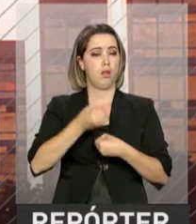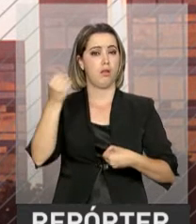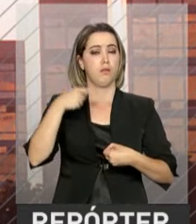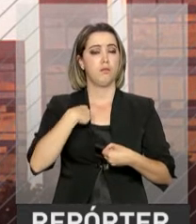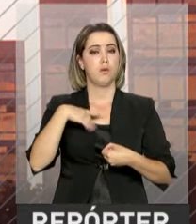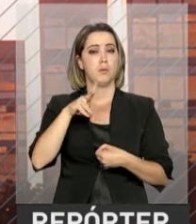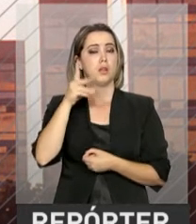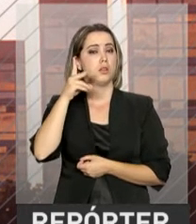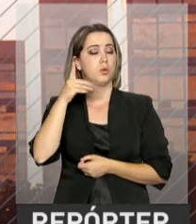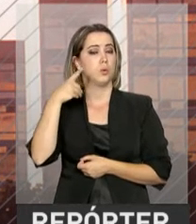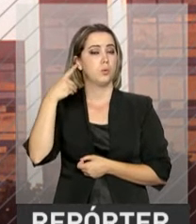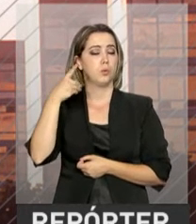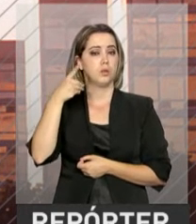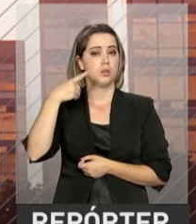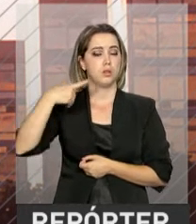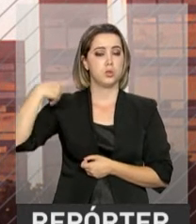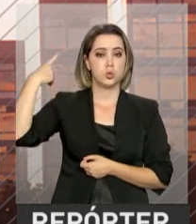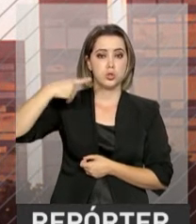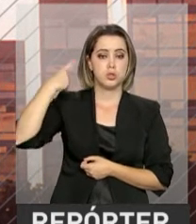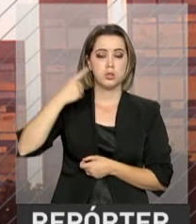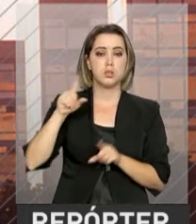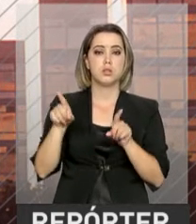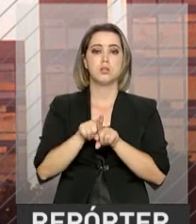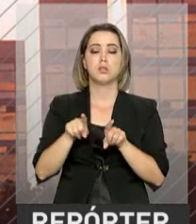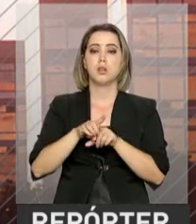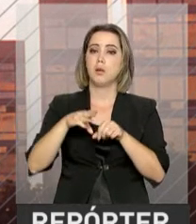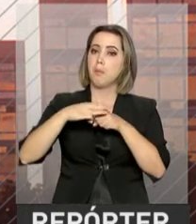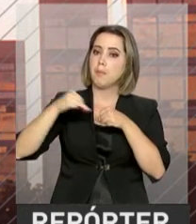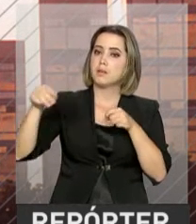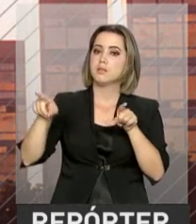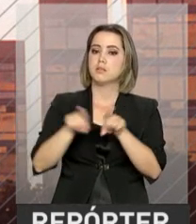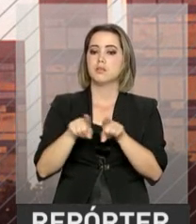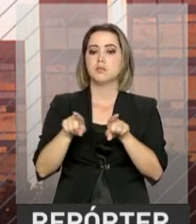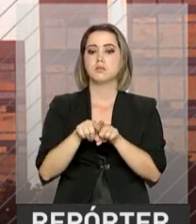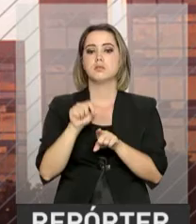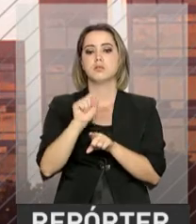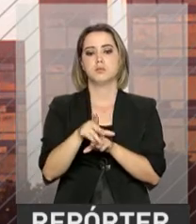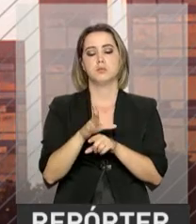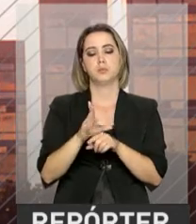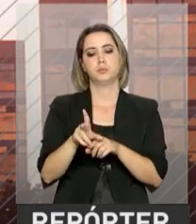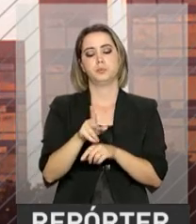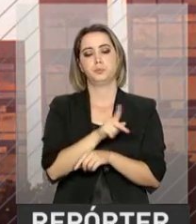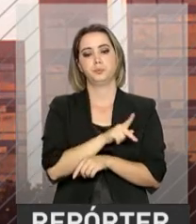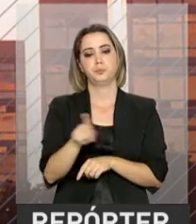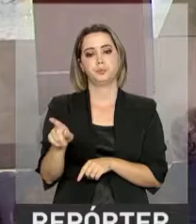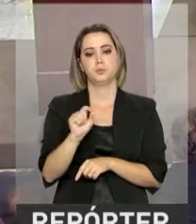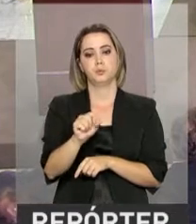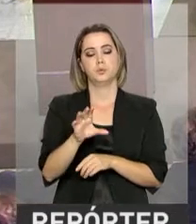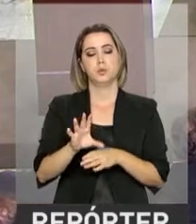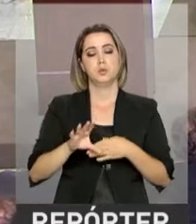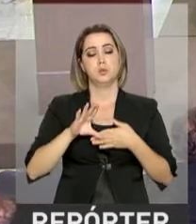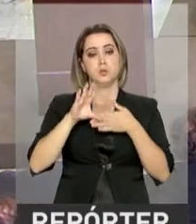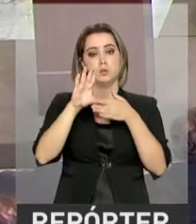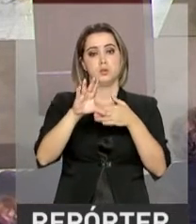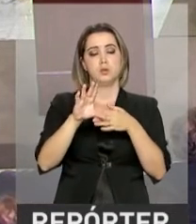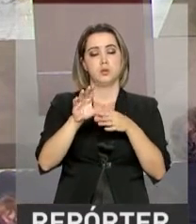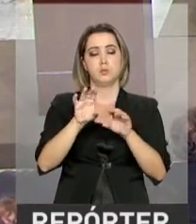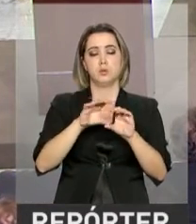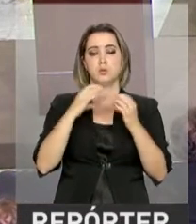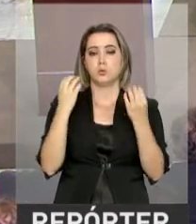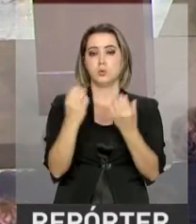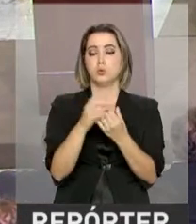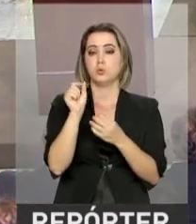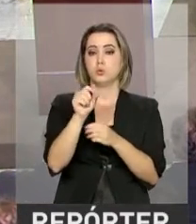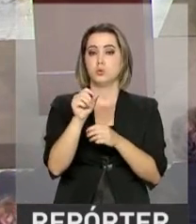na área. Na Câmara dos Deputados, presidiu no ano passado a Comissão de Constituição e Justiça. No Palácio do Planalto,